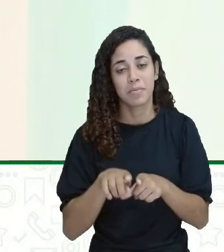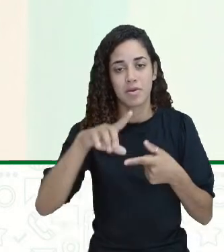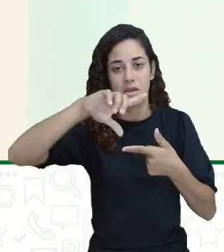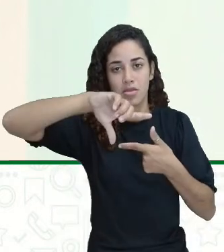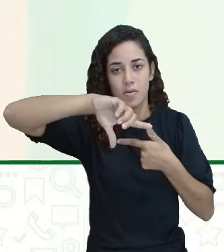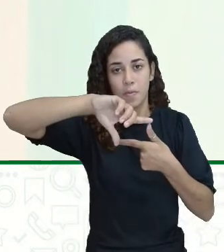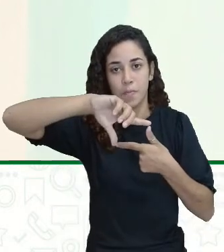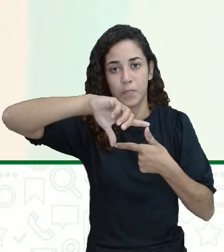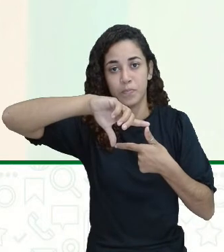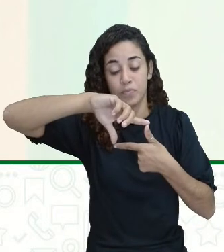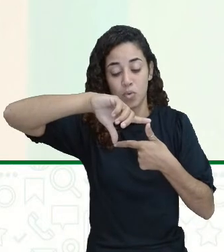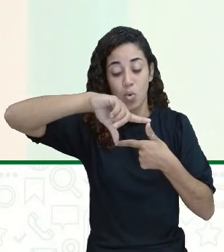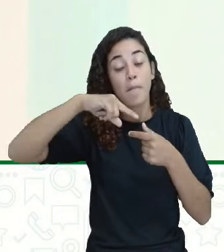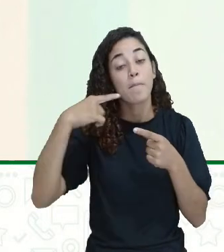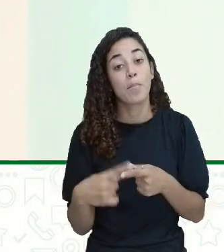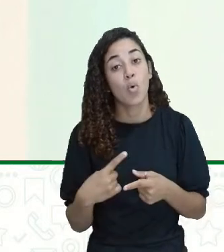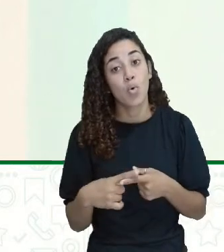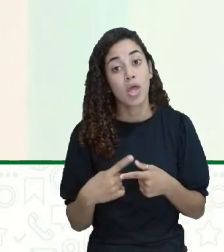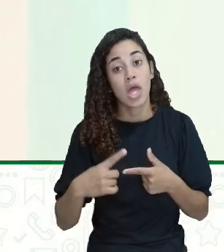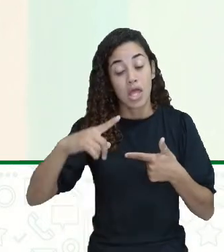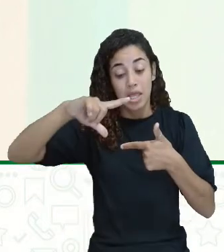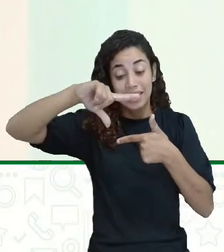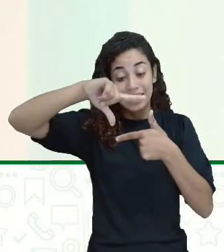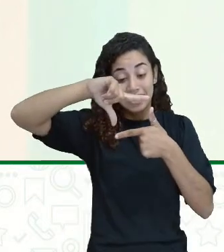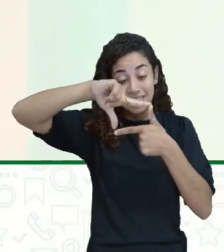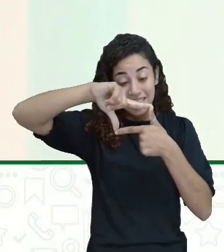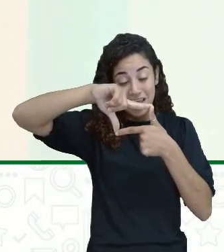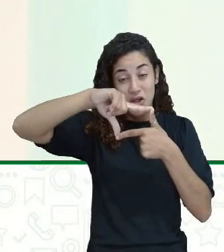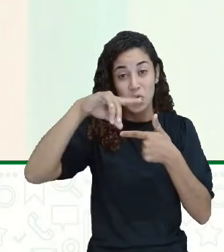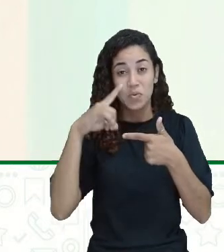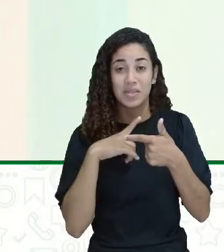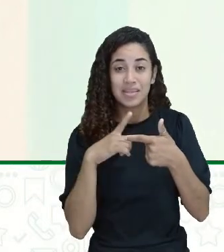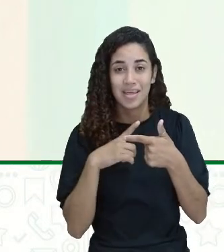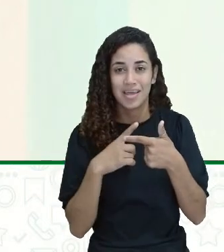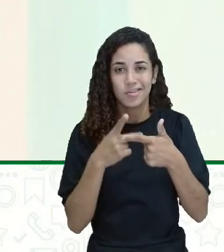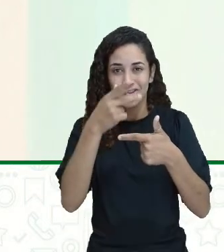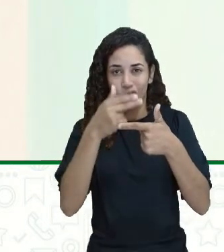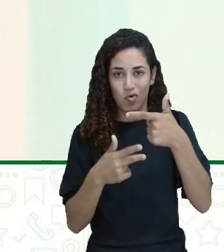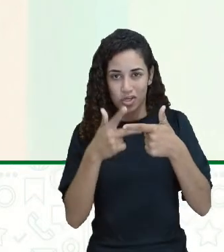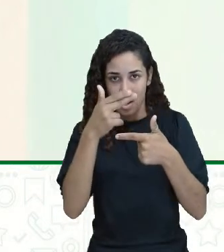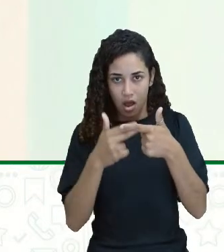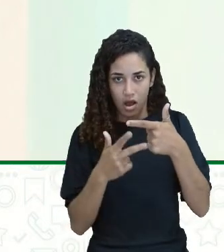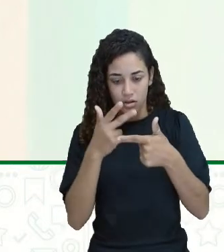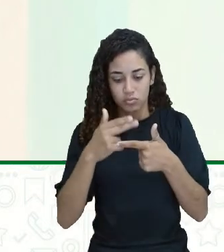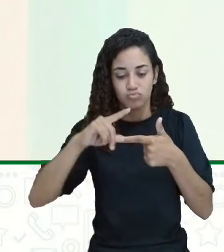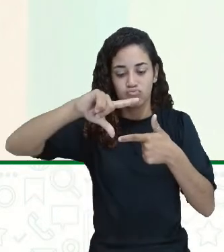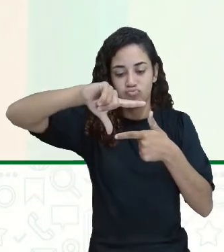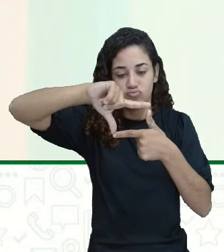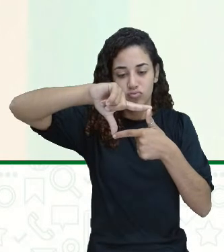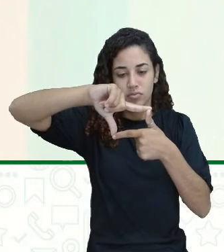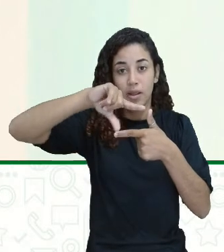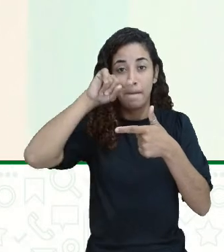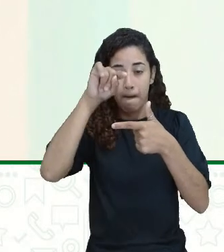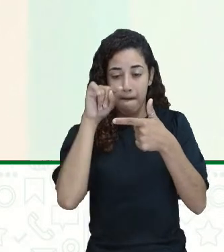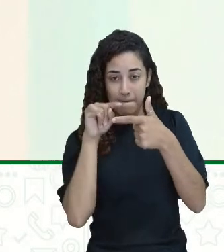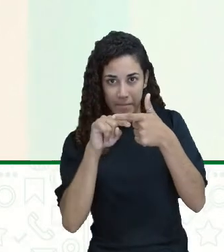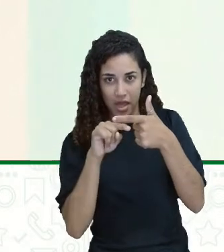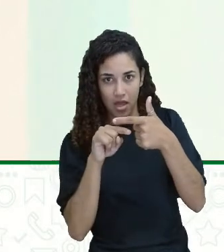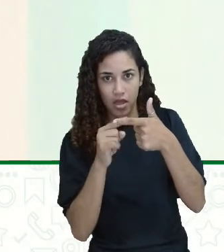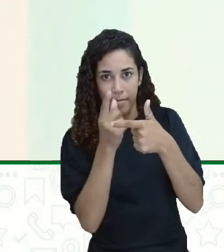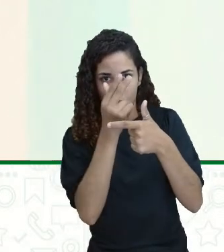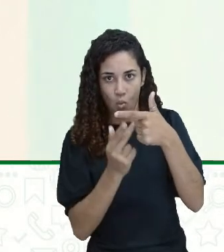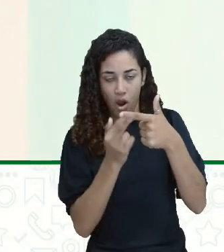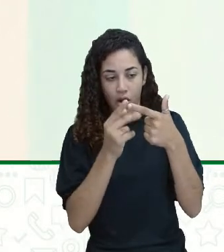né? Porque o retângulo, ele tem dois lados com uma medida e dois lados com outra